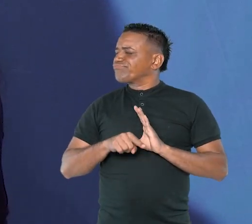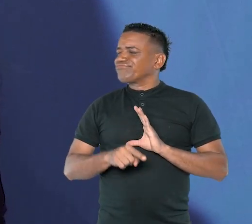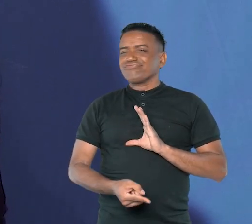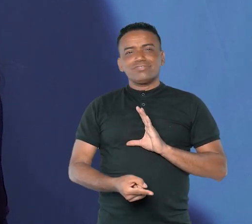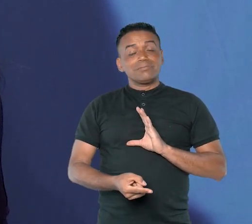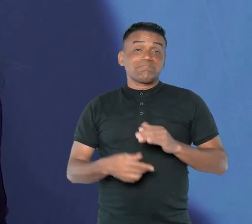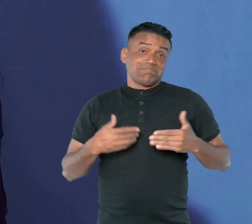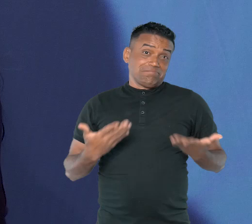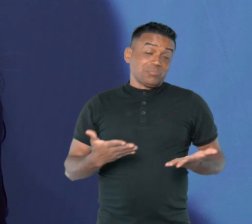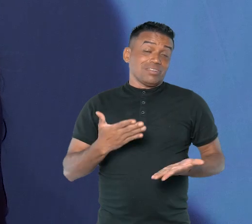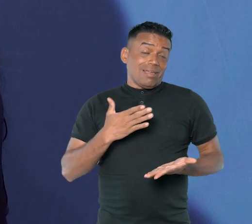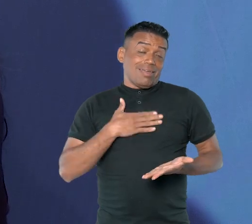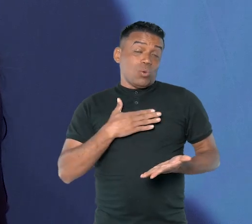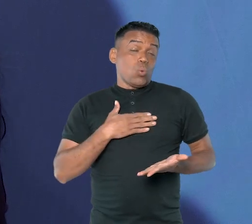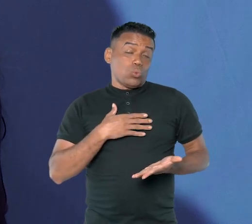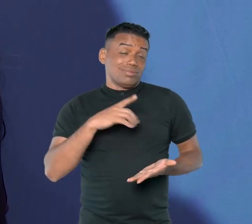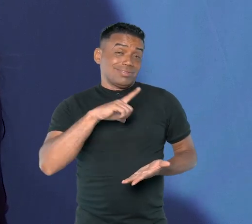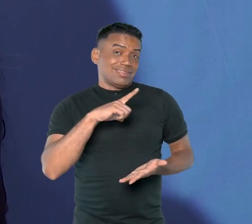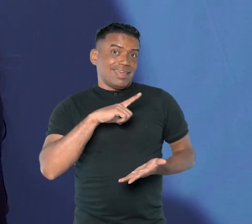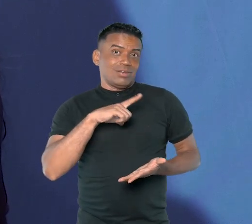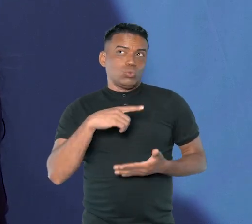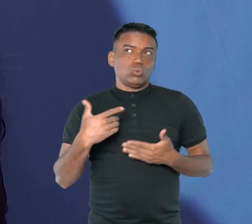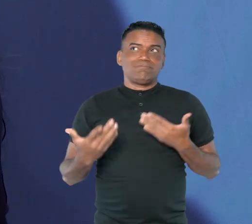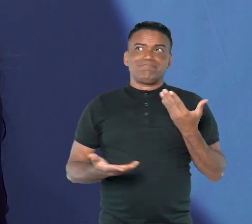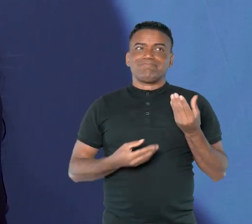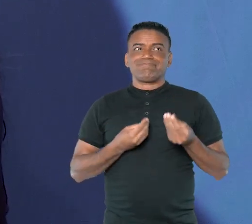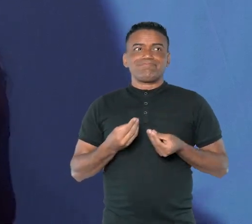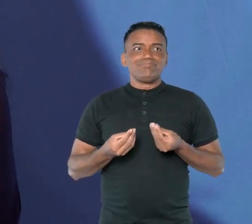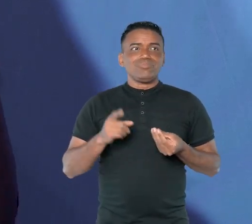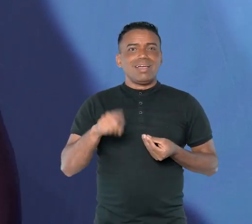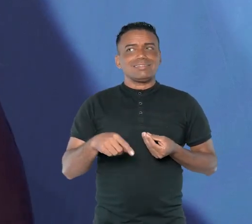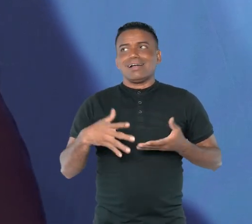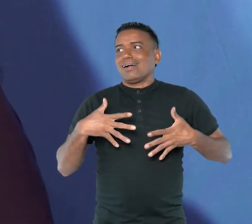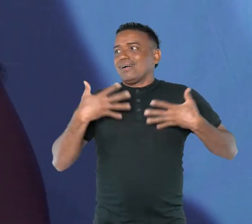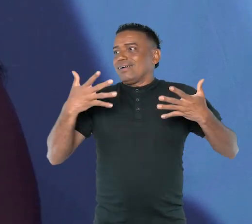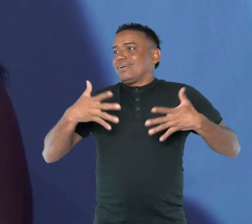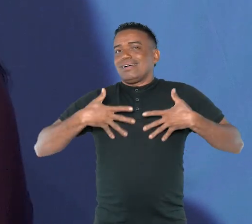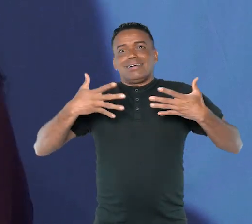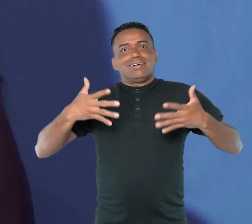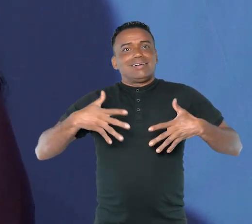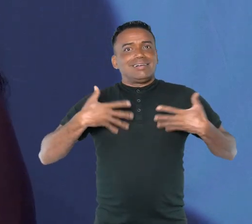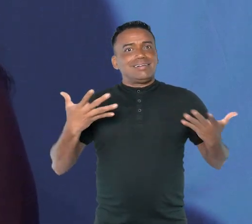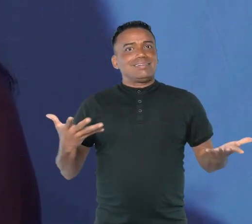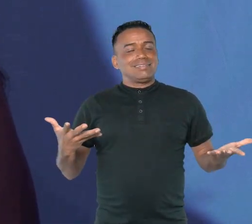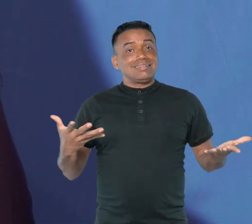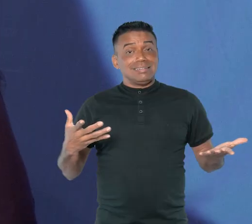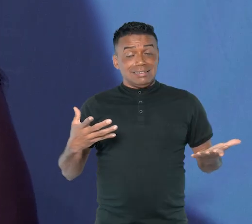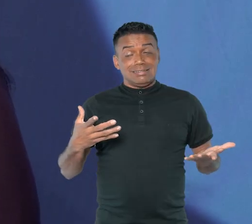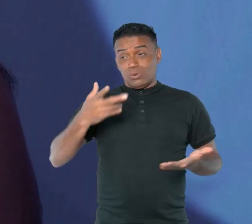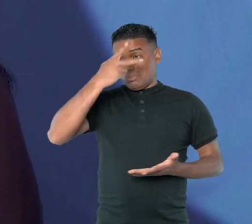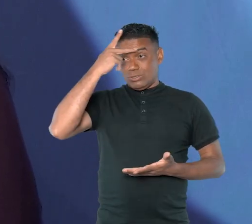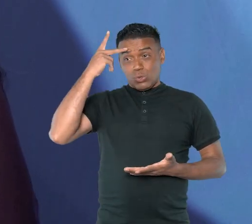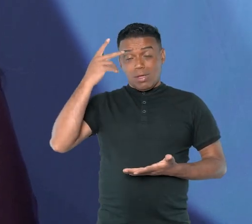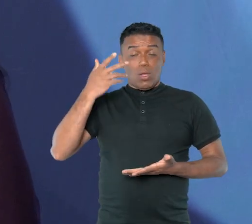Então é isso. Eu tenho essa alegria de ter sido lida,